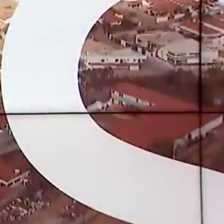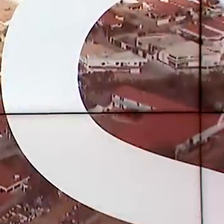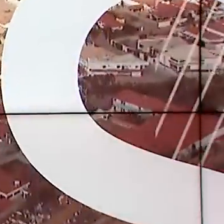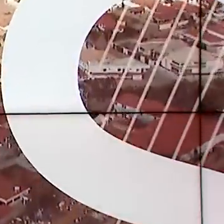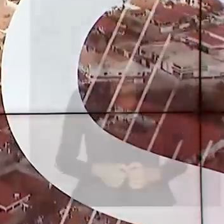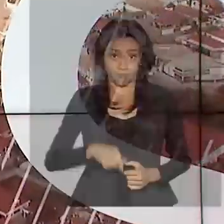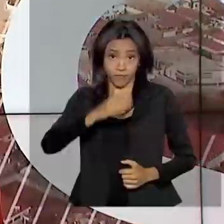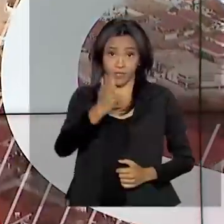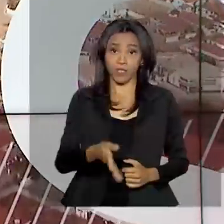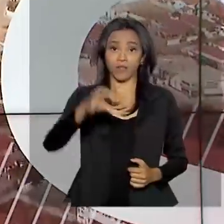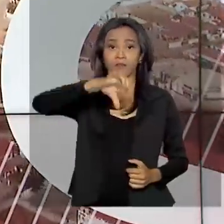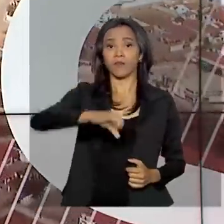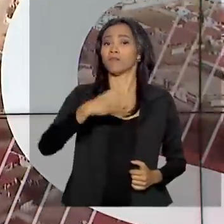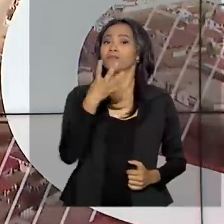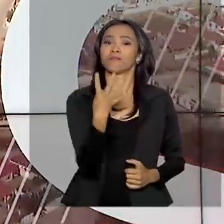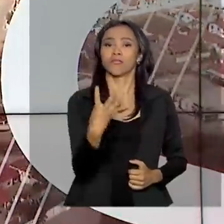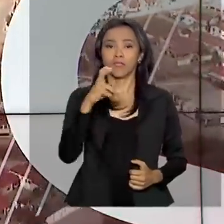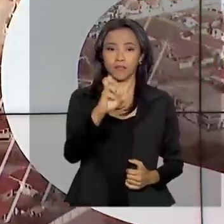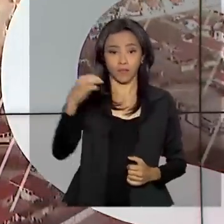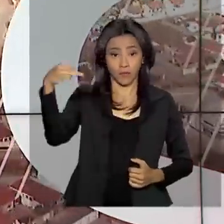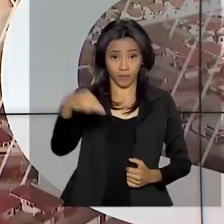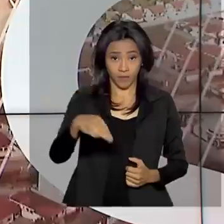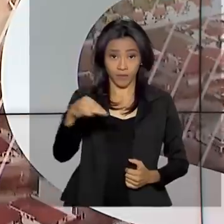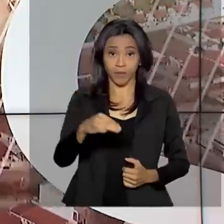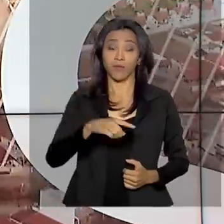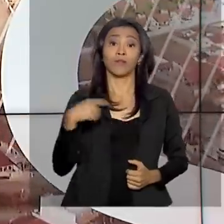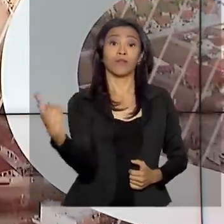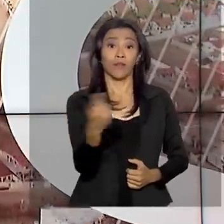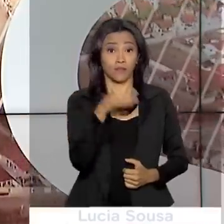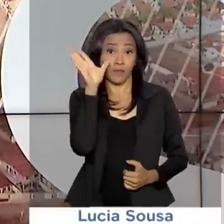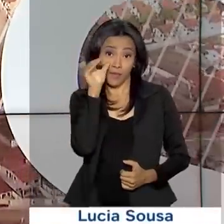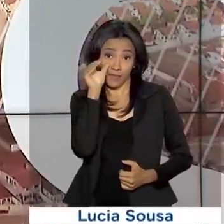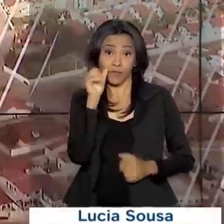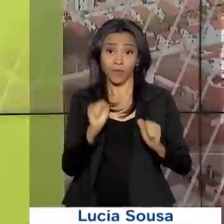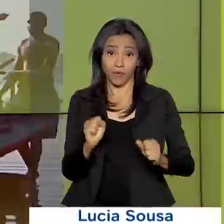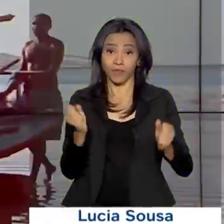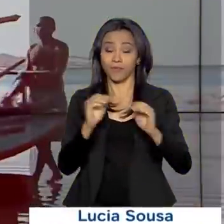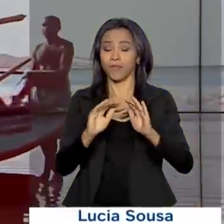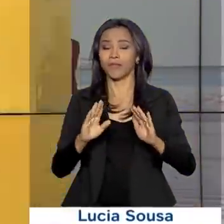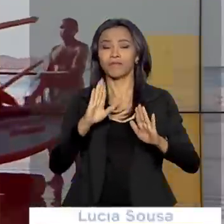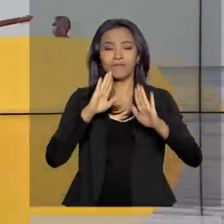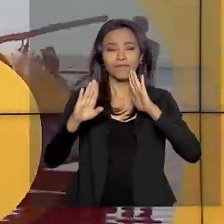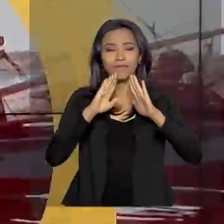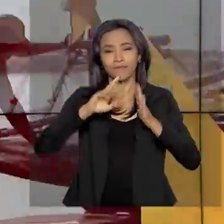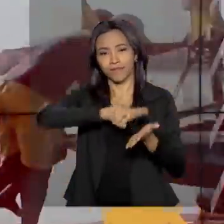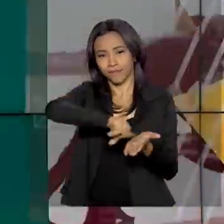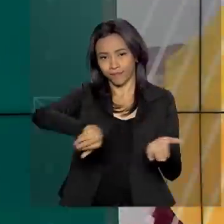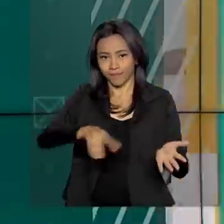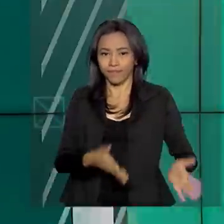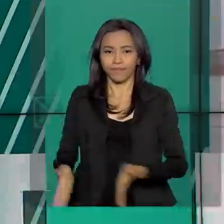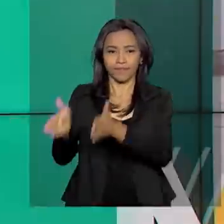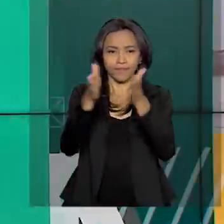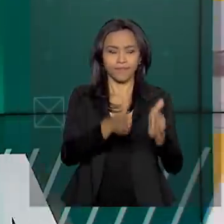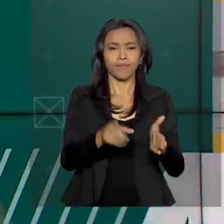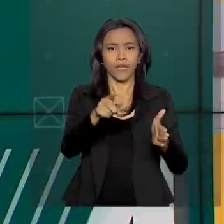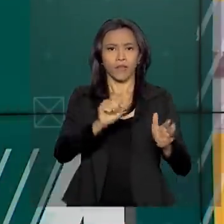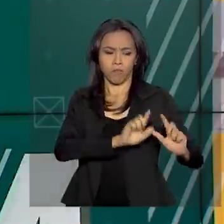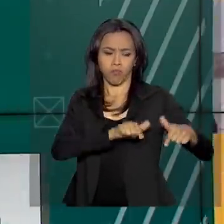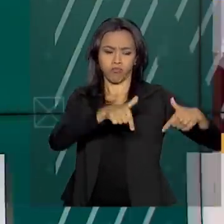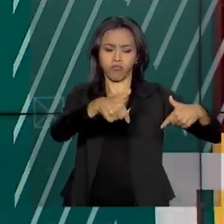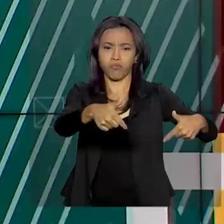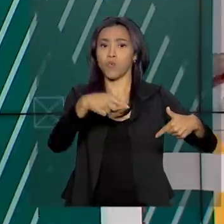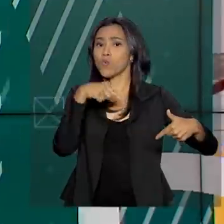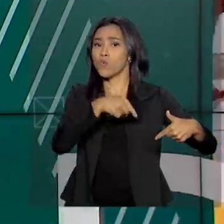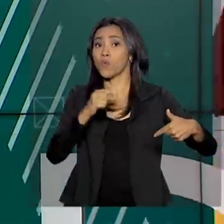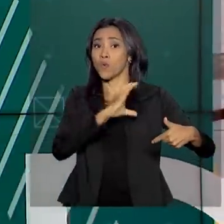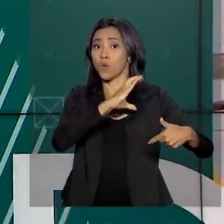são nove horas e 45 minutos estamos ao vivo também pelas redes sociais uma operação coordenada pelo